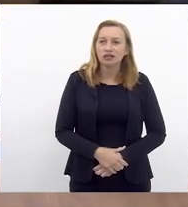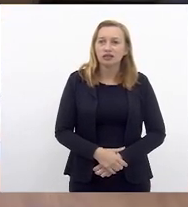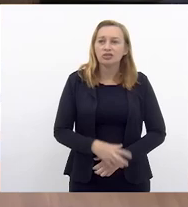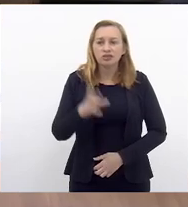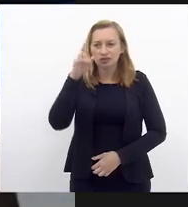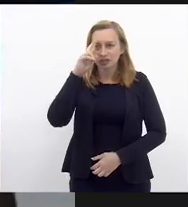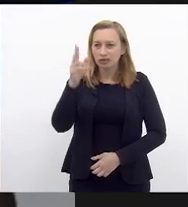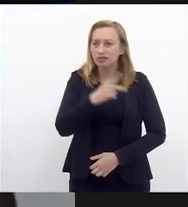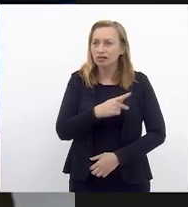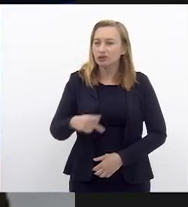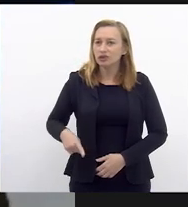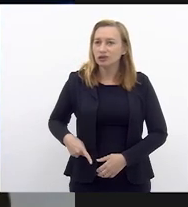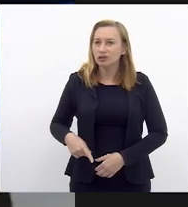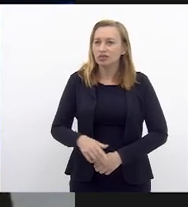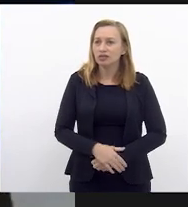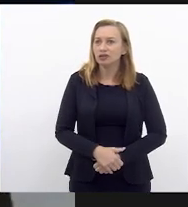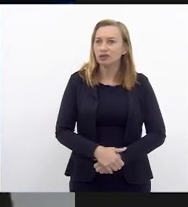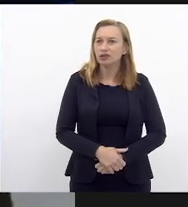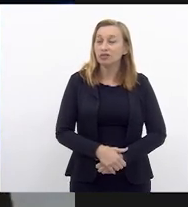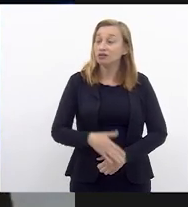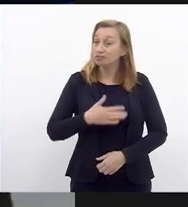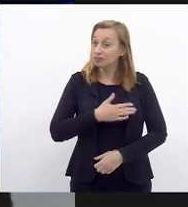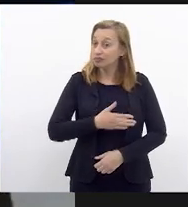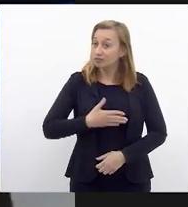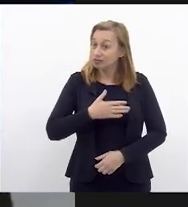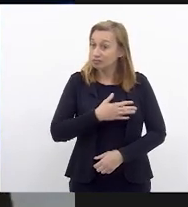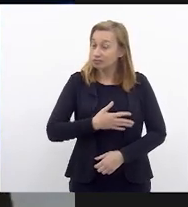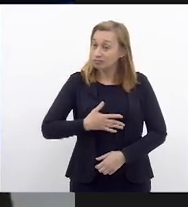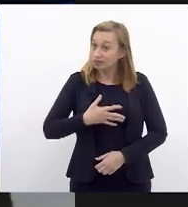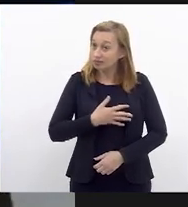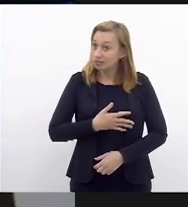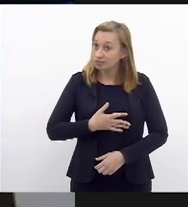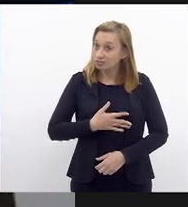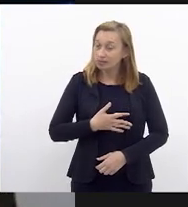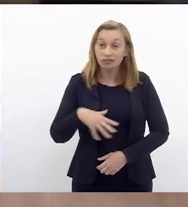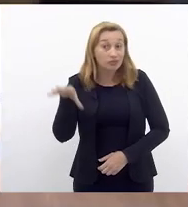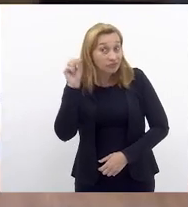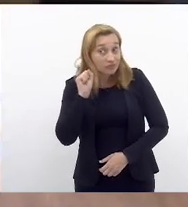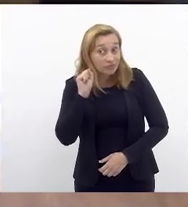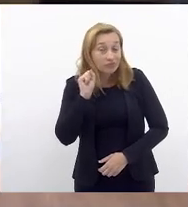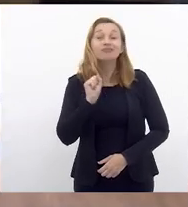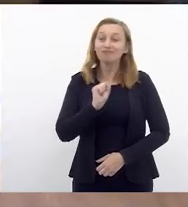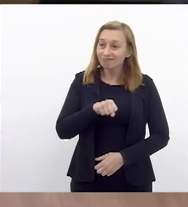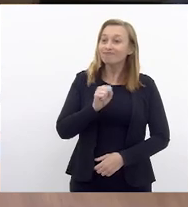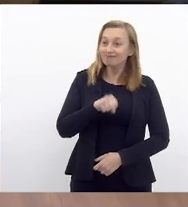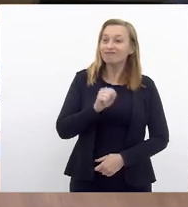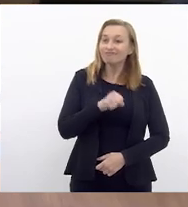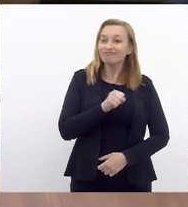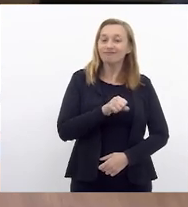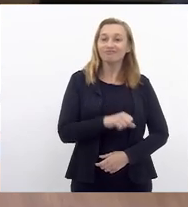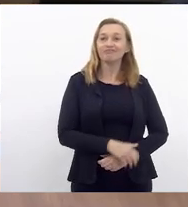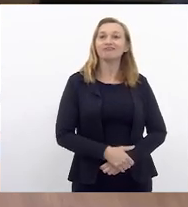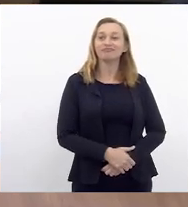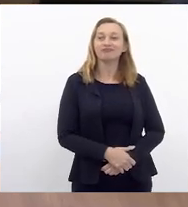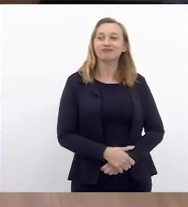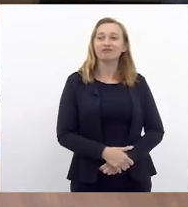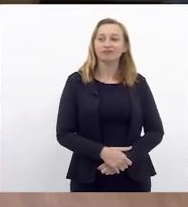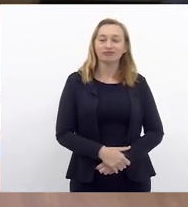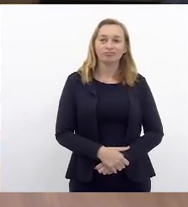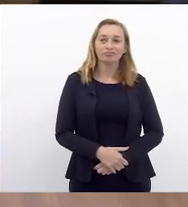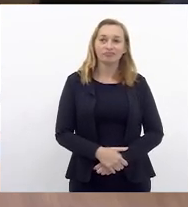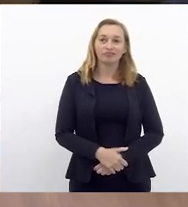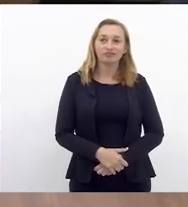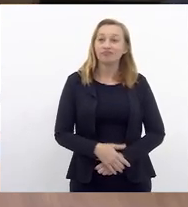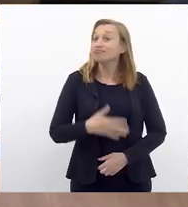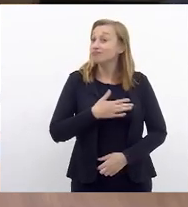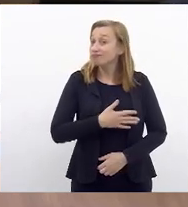Senhora presidente, eu gostaria... Está me ouvindo? Sim, estou ouvindo. Senhora presidente,